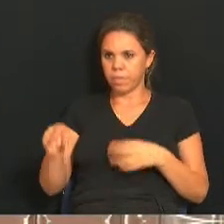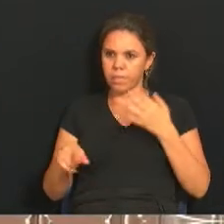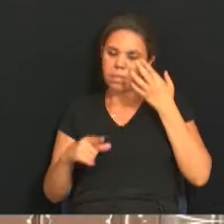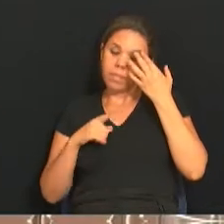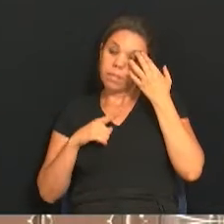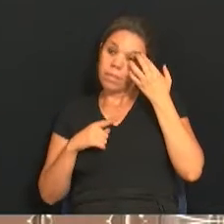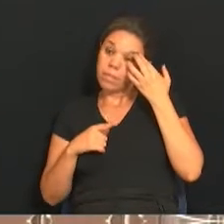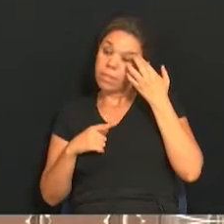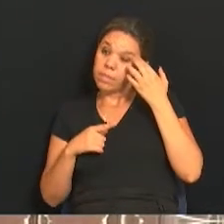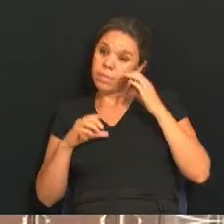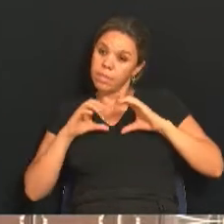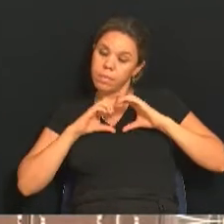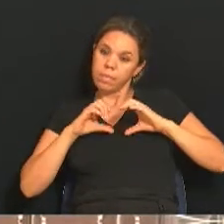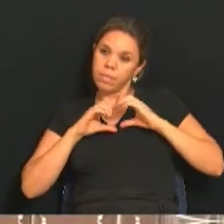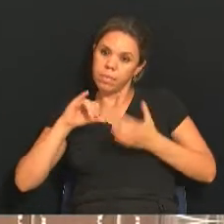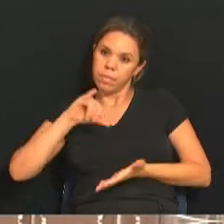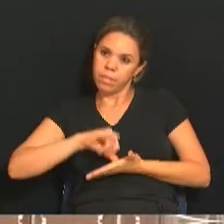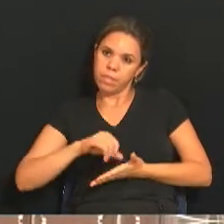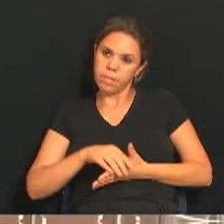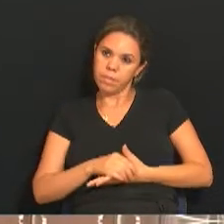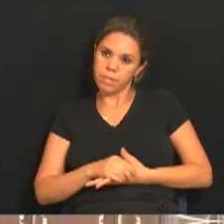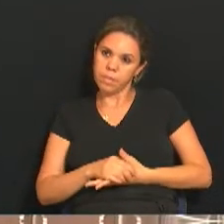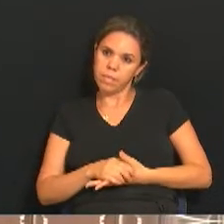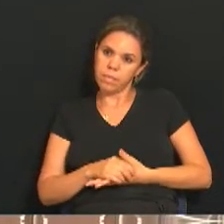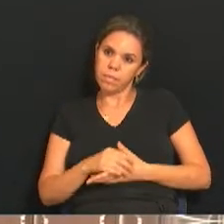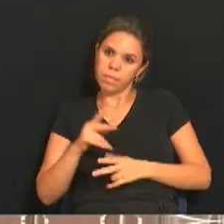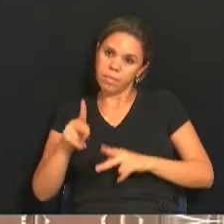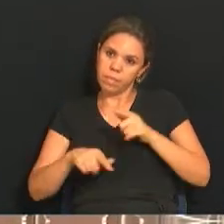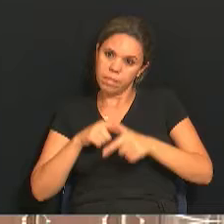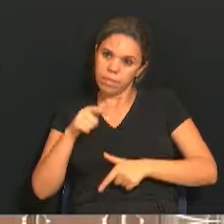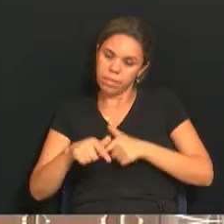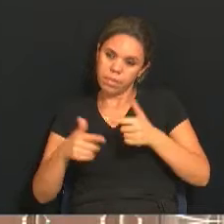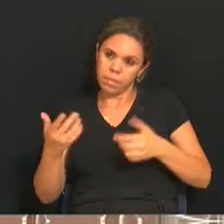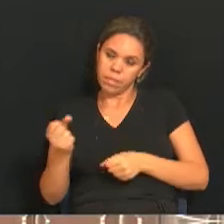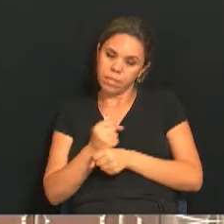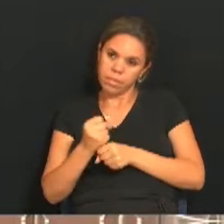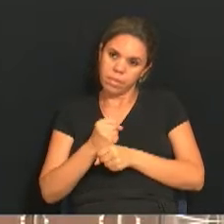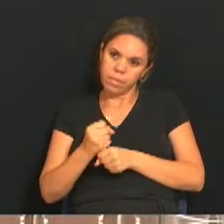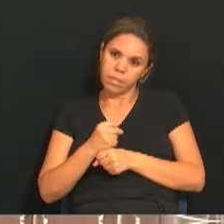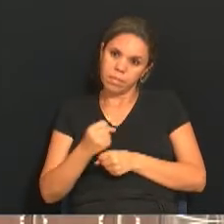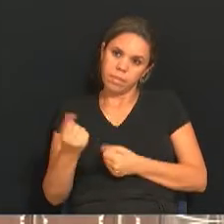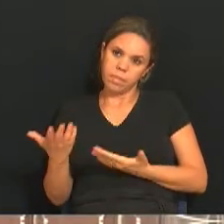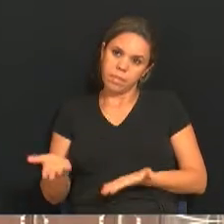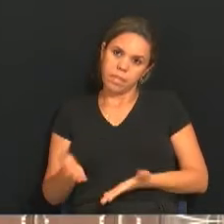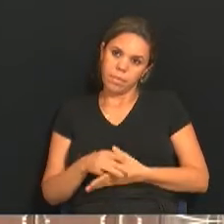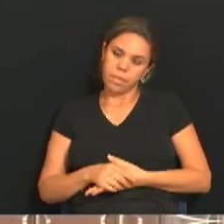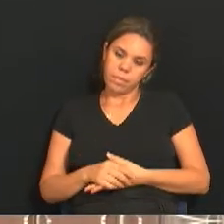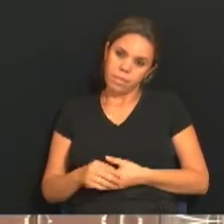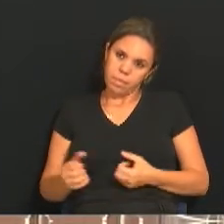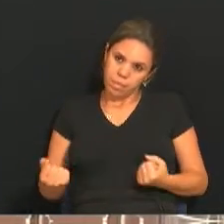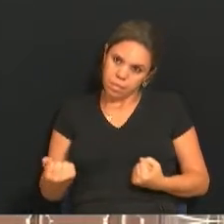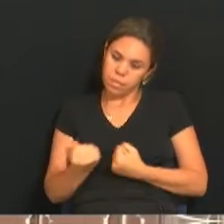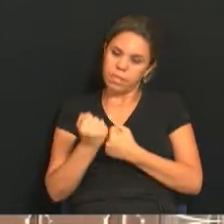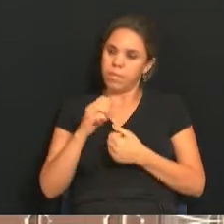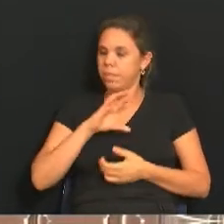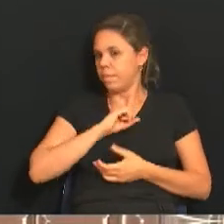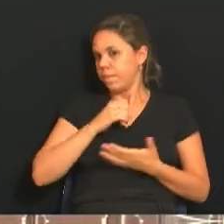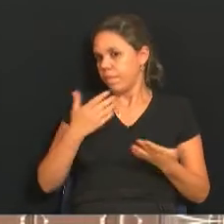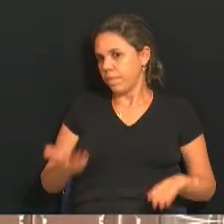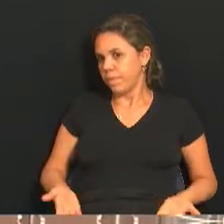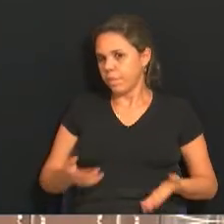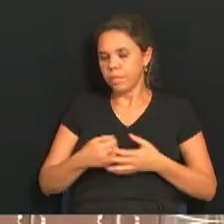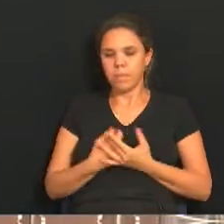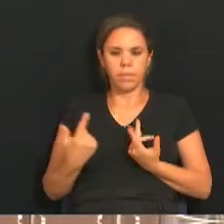né, um amor pela região central, né, uma pessoa que trabalha há tantos anos, né, décadas, e tem esse amor pela região central, como todos nós aqui